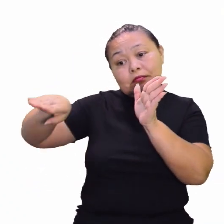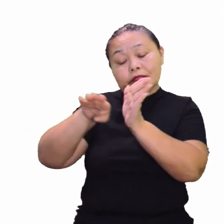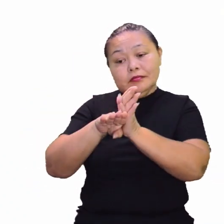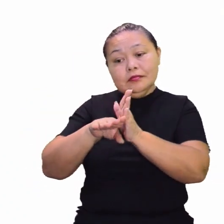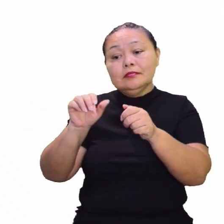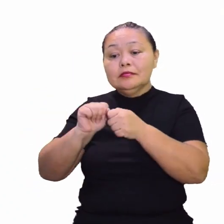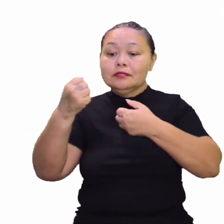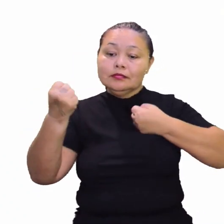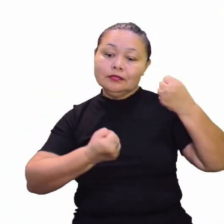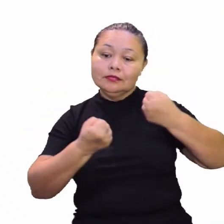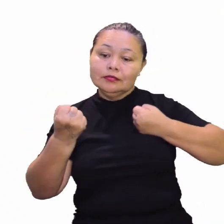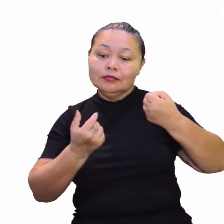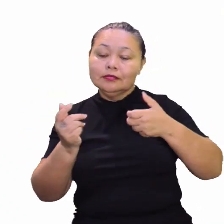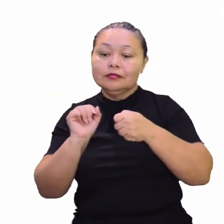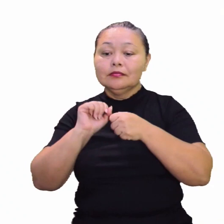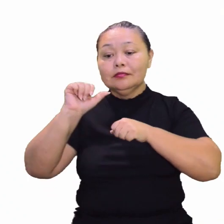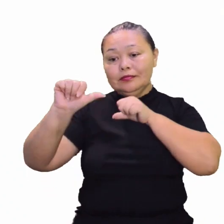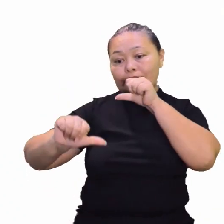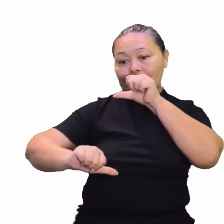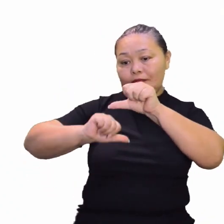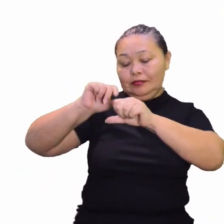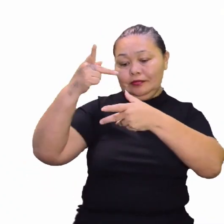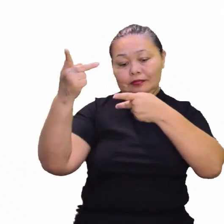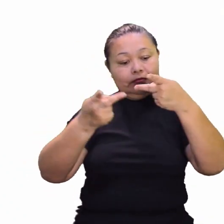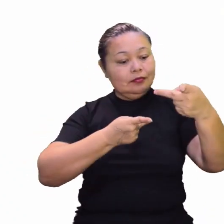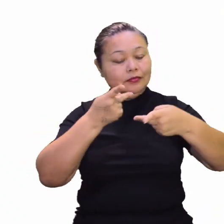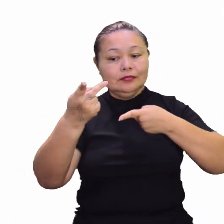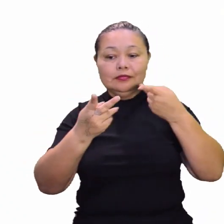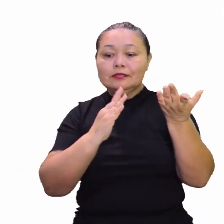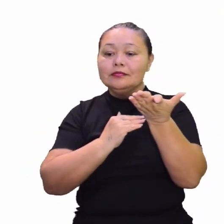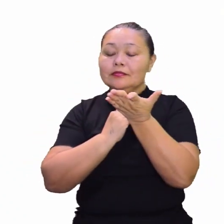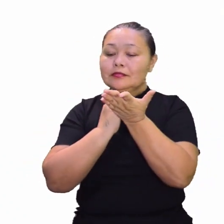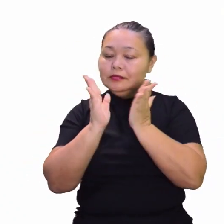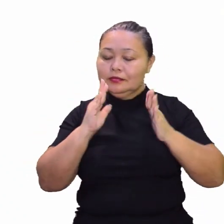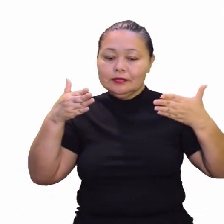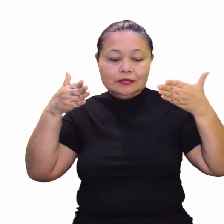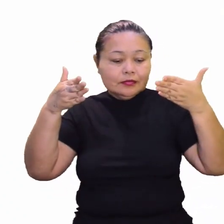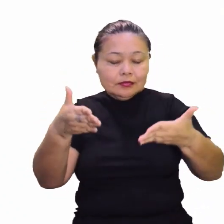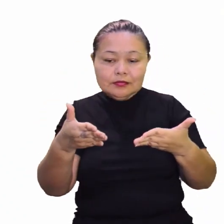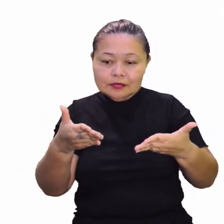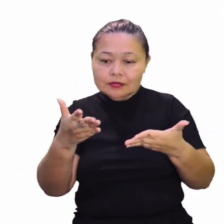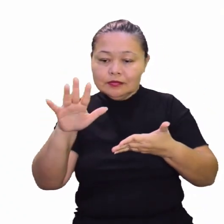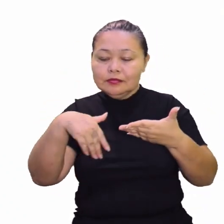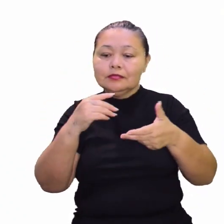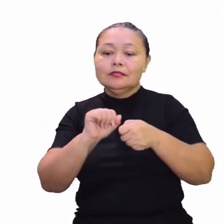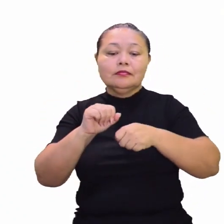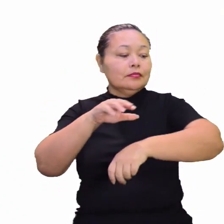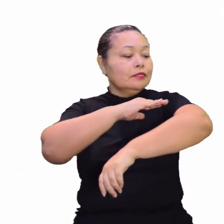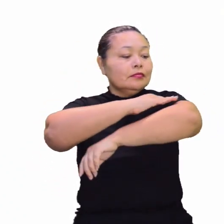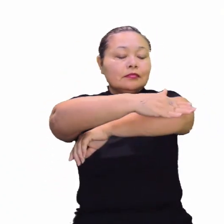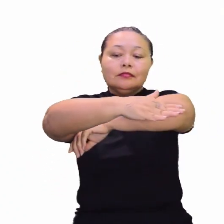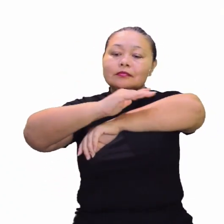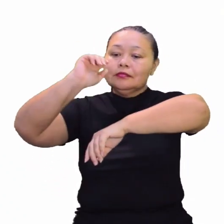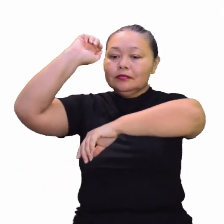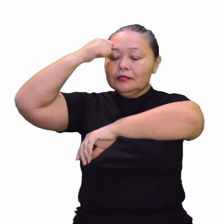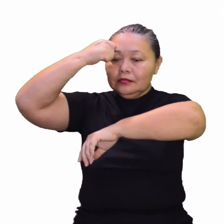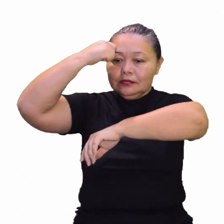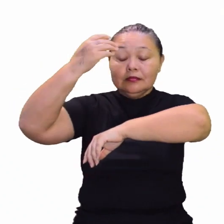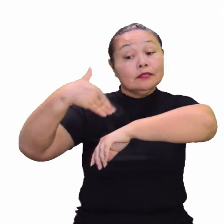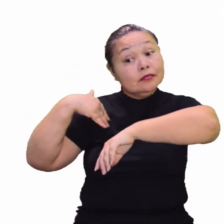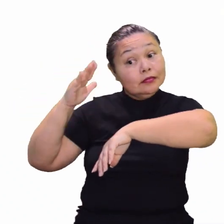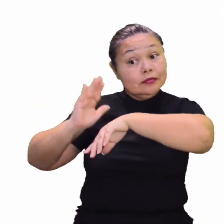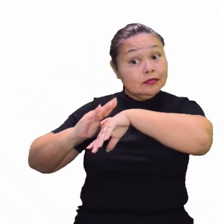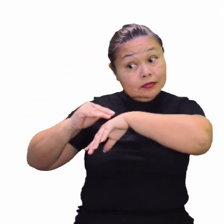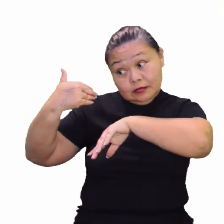da automobilística mudou-se o projeto e começaram a focar na matriz de transporte rodoviária, que é a matriz